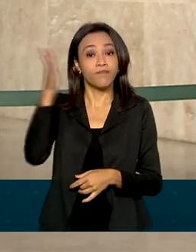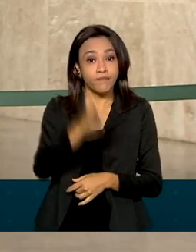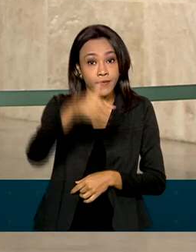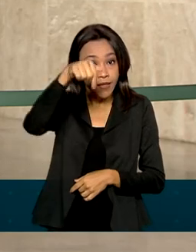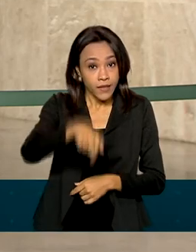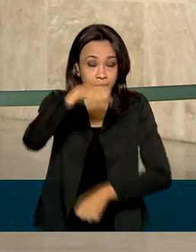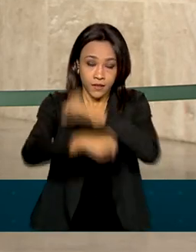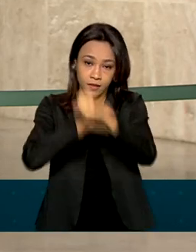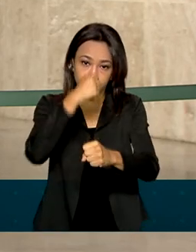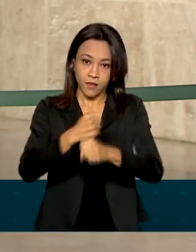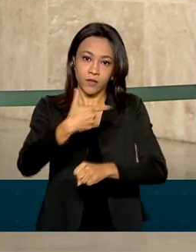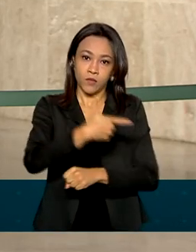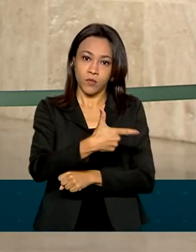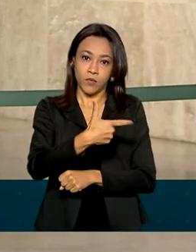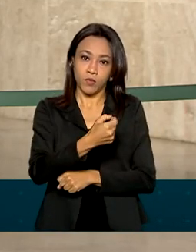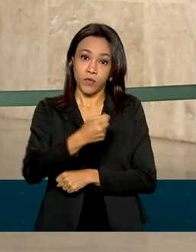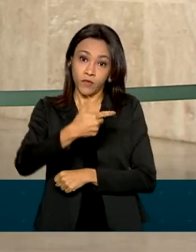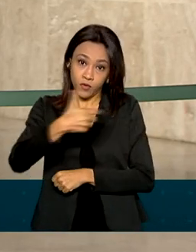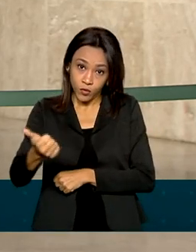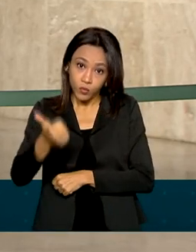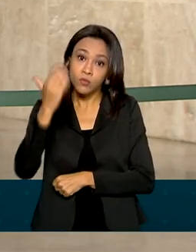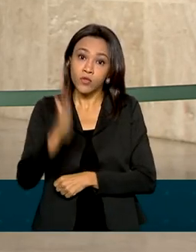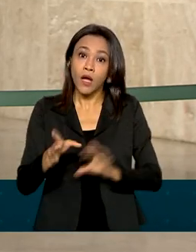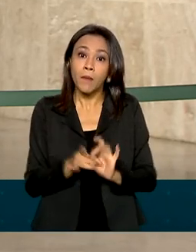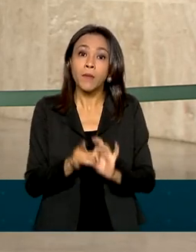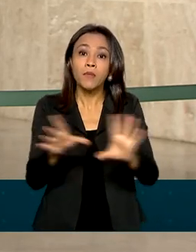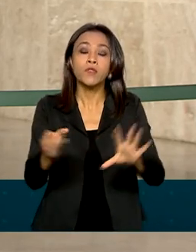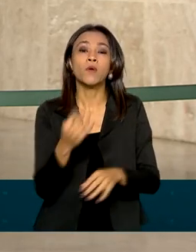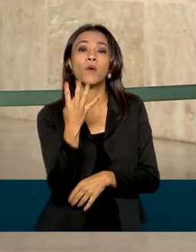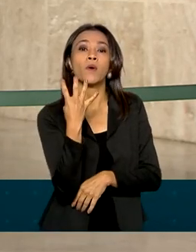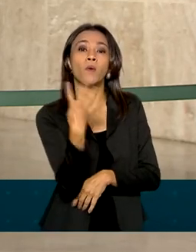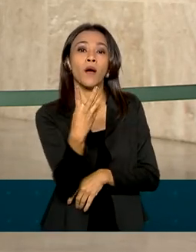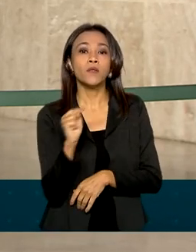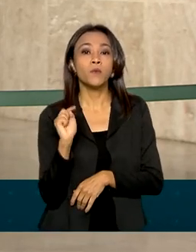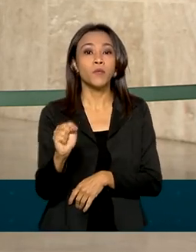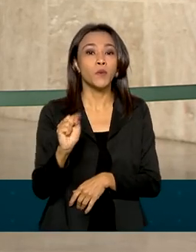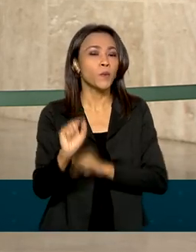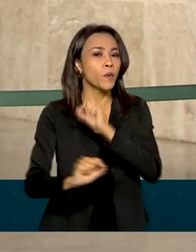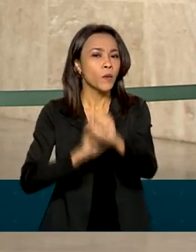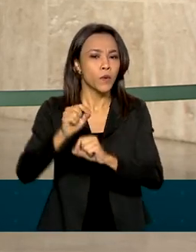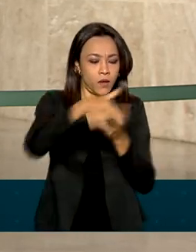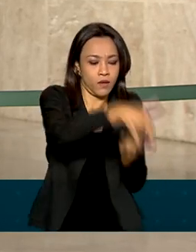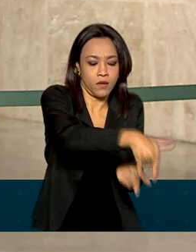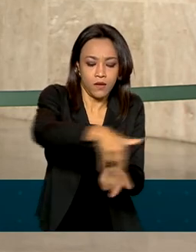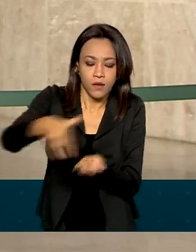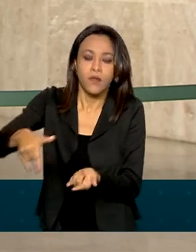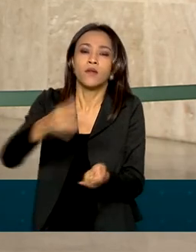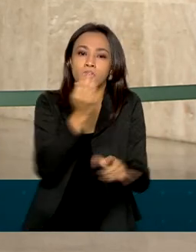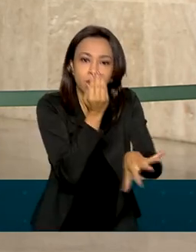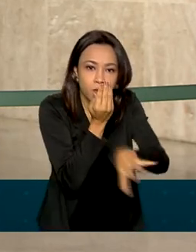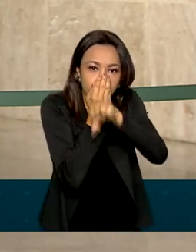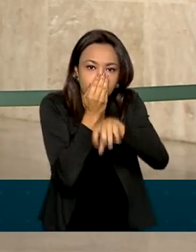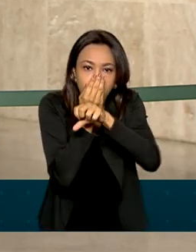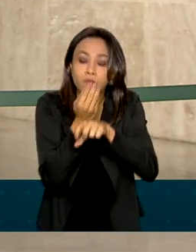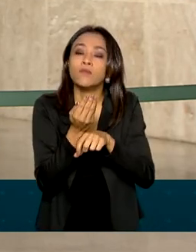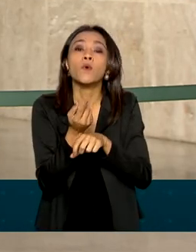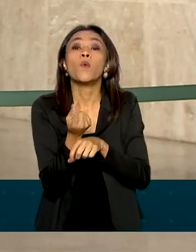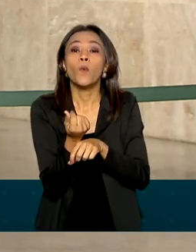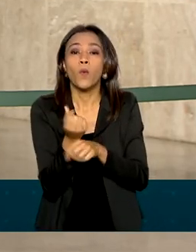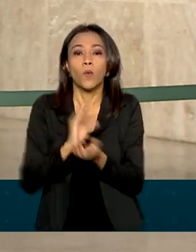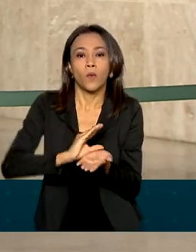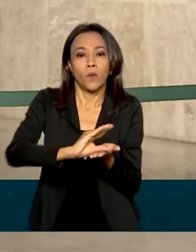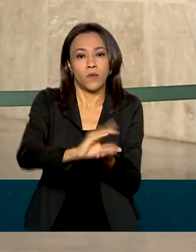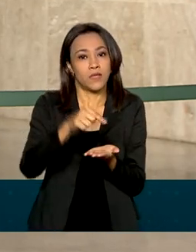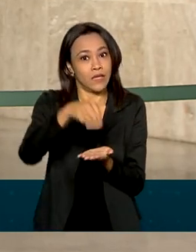neste ano de dois mil e vinte e um já foram autorizados cerca de quatro mil leitos leitos de suporte ventilatório pulmonar um investimento de